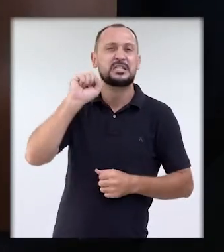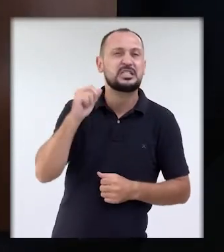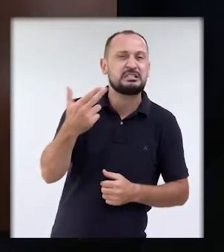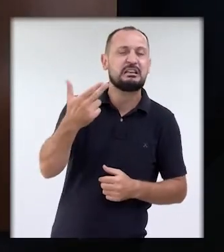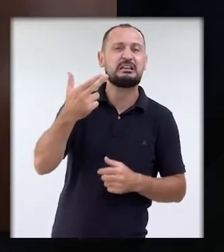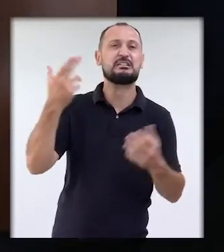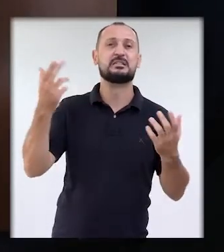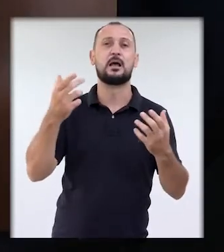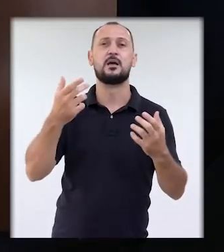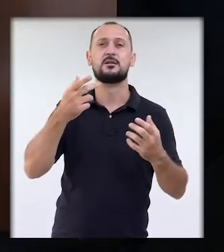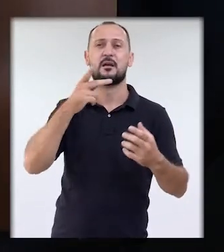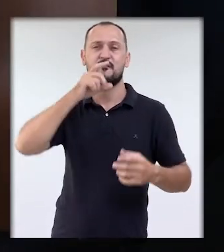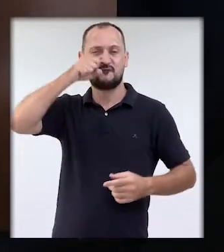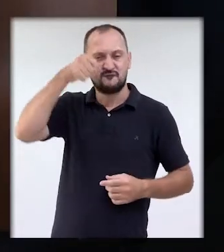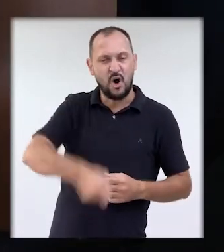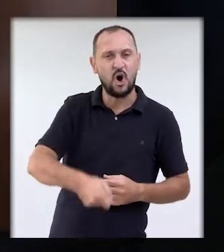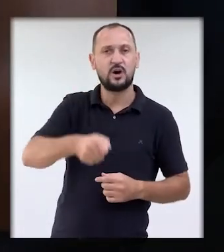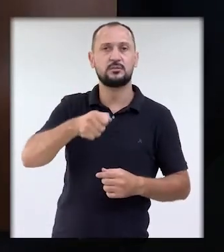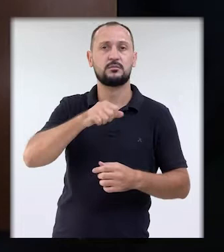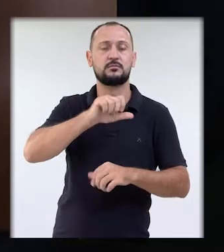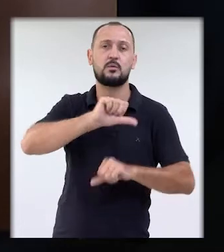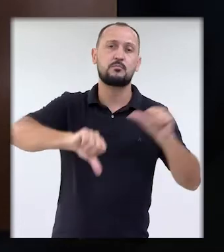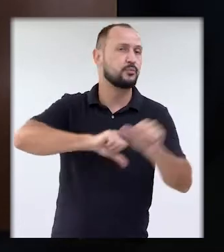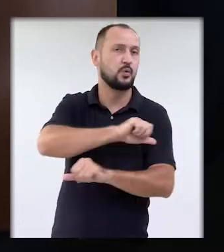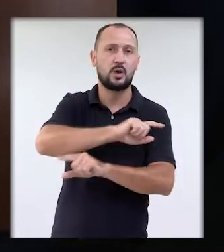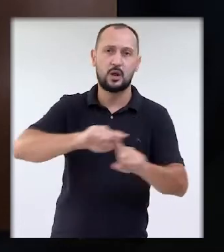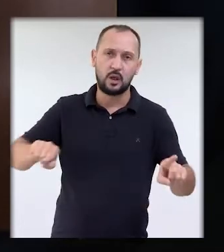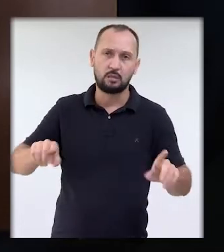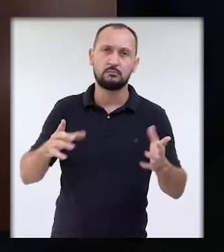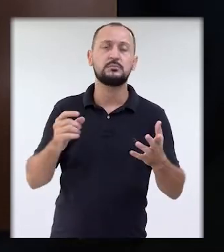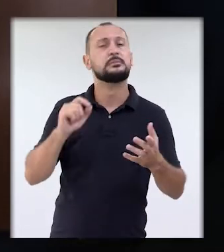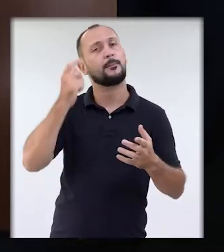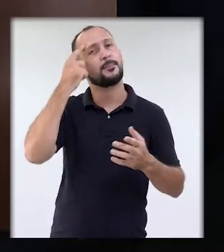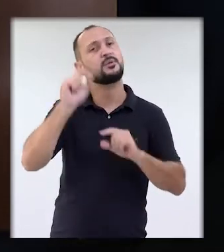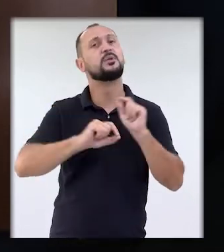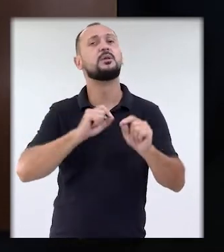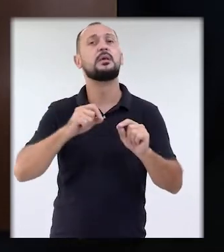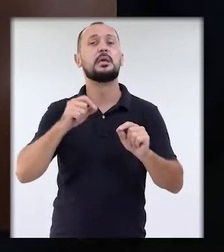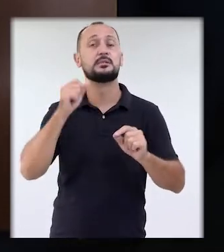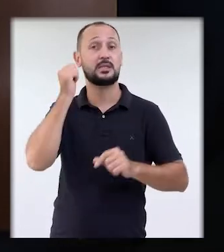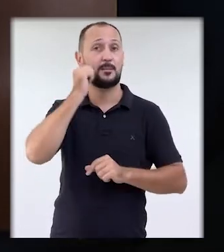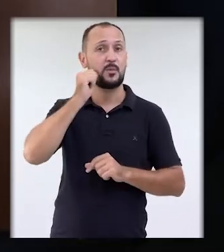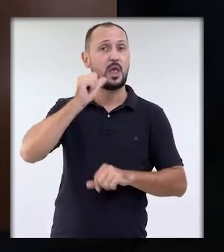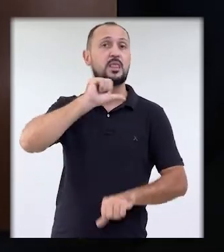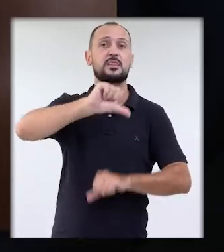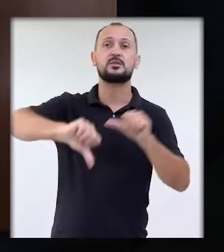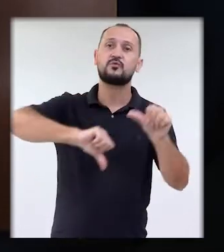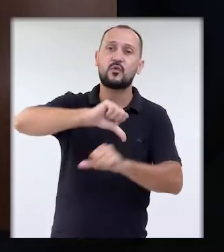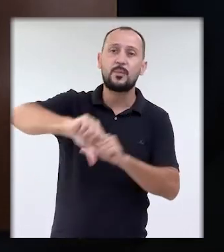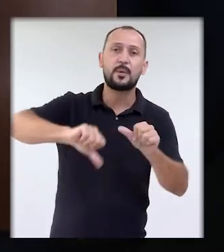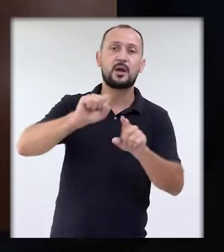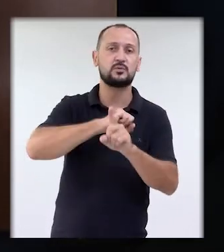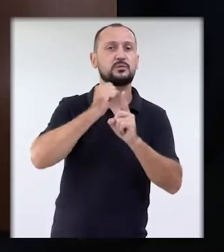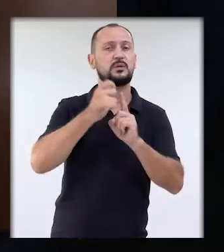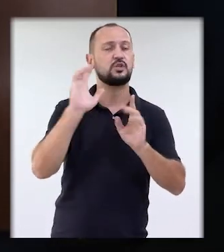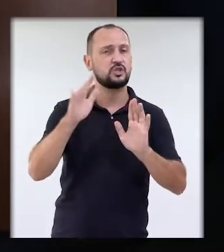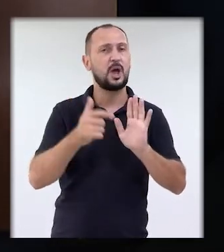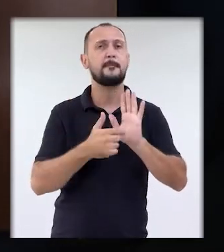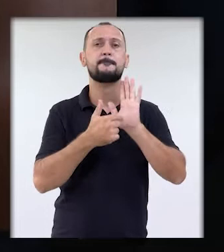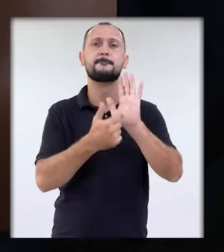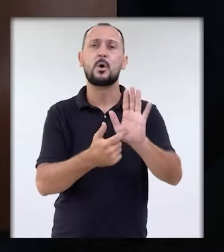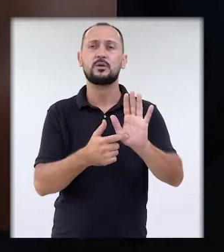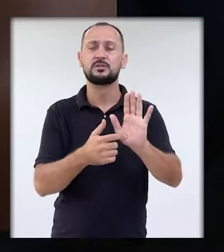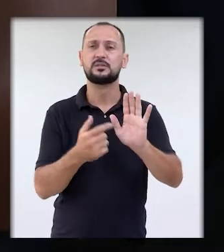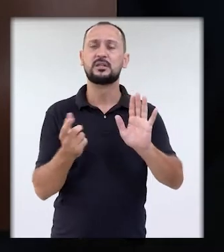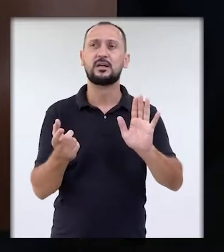machistas, ele se torna vigente atualmente. Você acredita que o papel transformador da mulher na sociedade é evidenciado